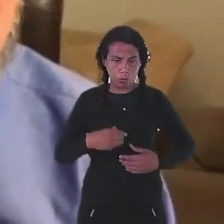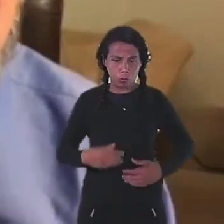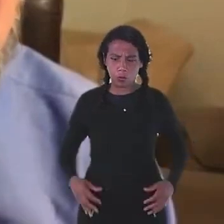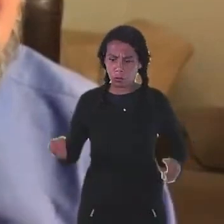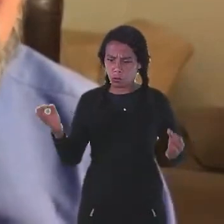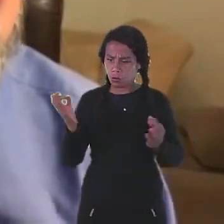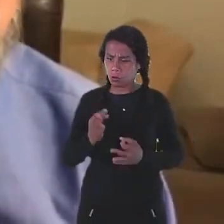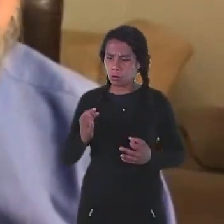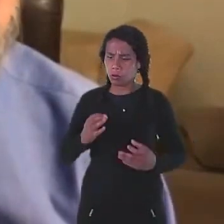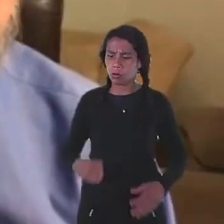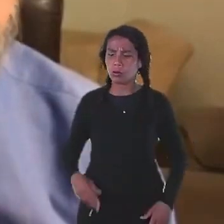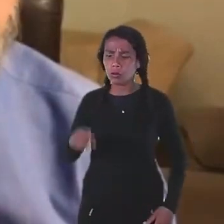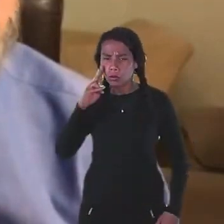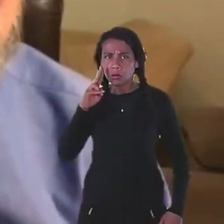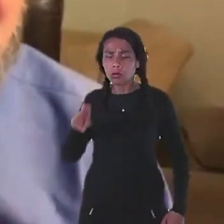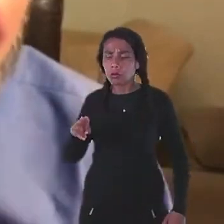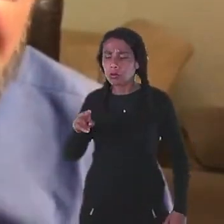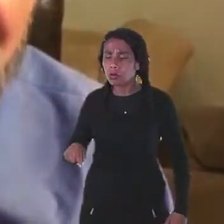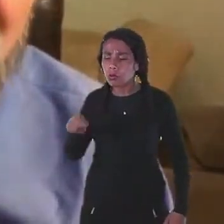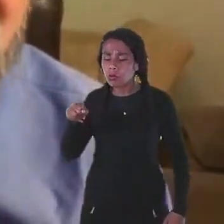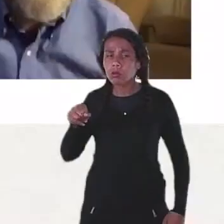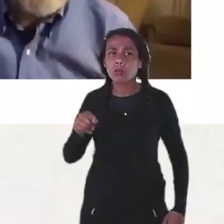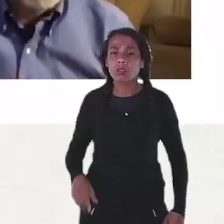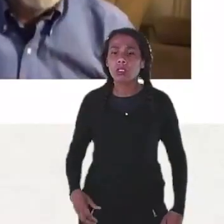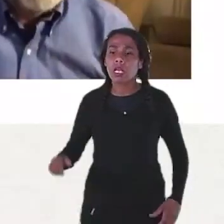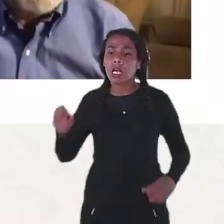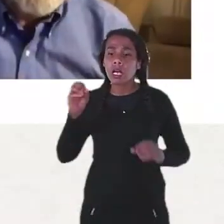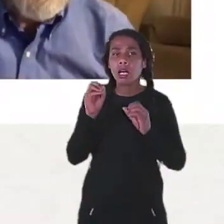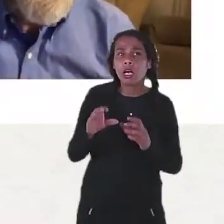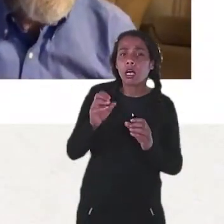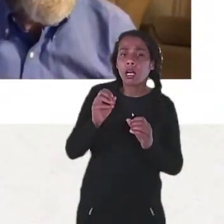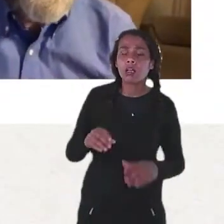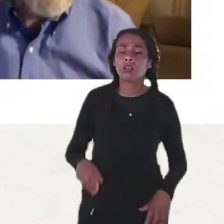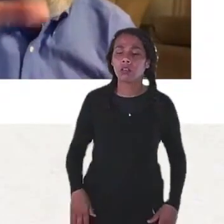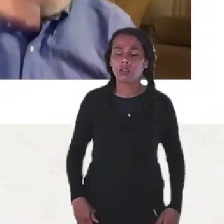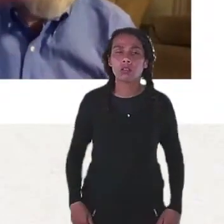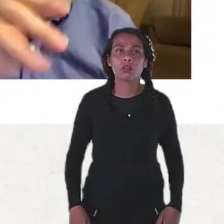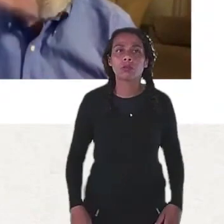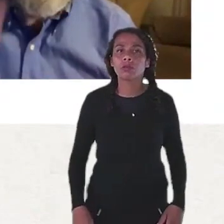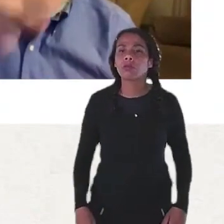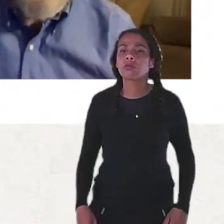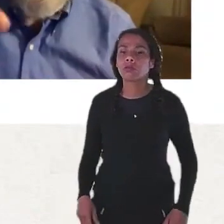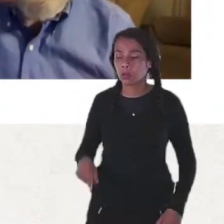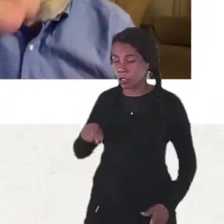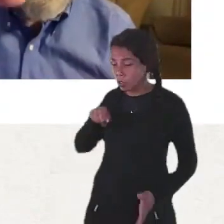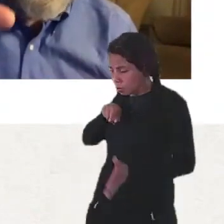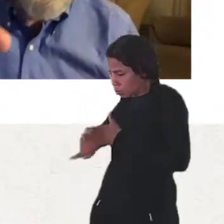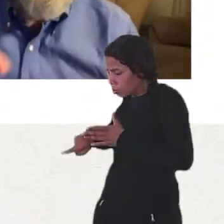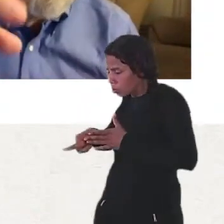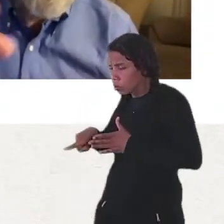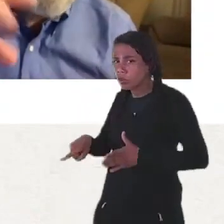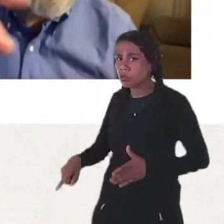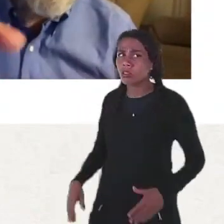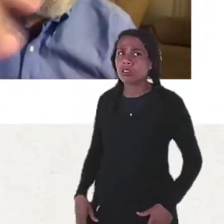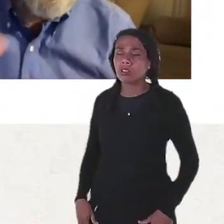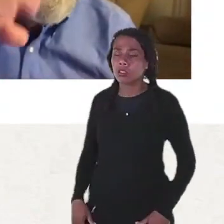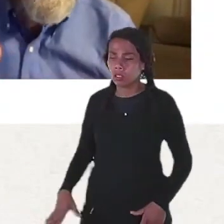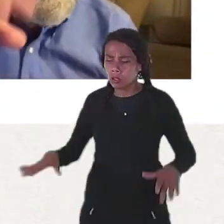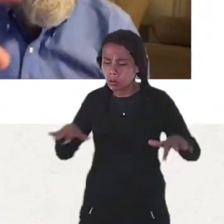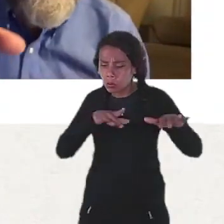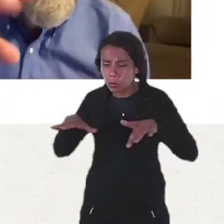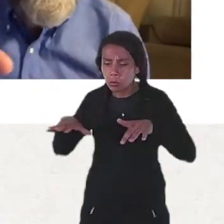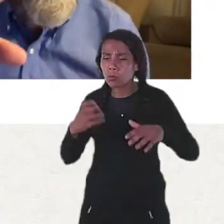de neurofisiologia, tocando Wagner e Tocando? Não, ele estava tocando mesmo no piano? Não. Ele estava tocando porque ele